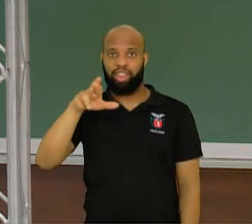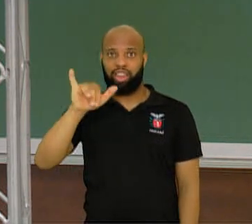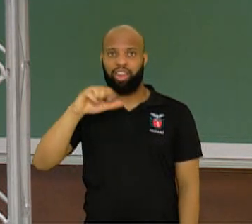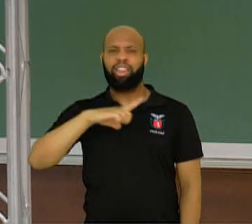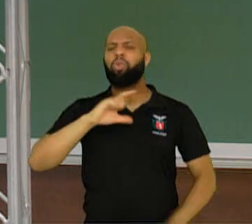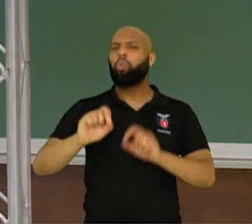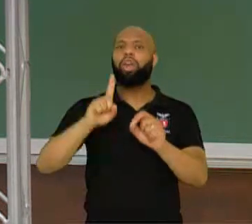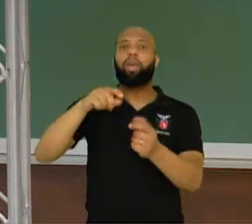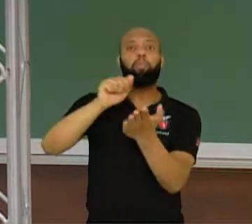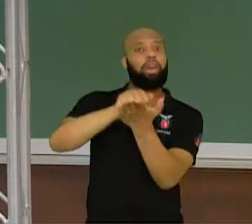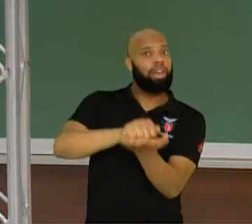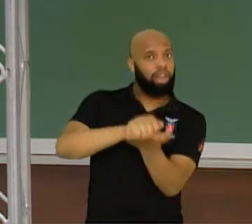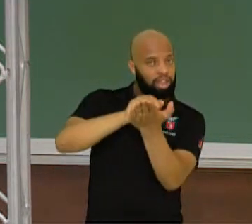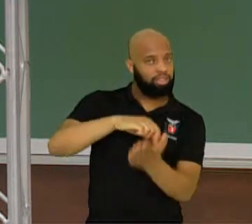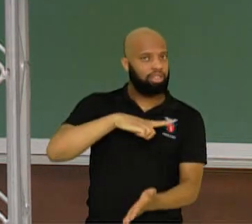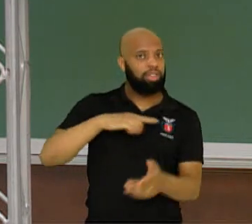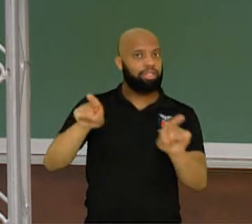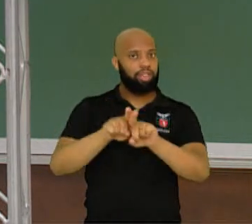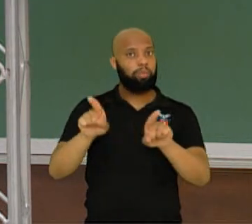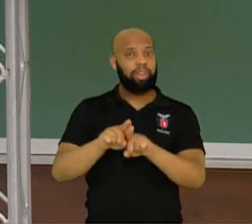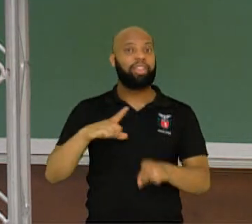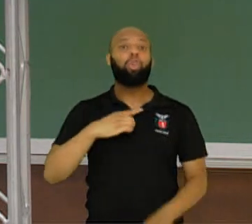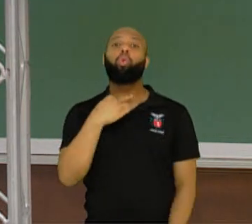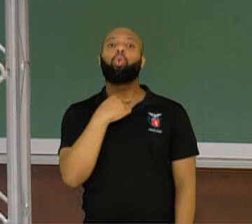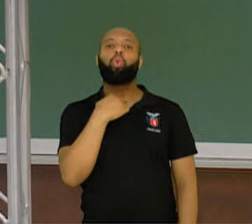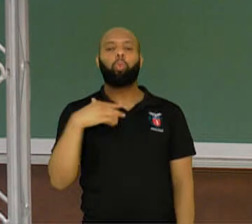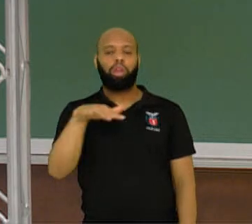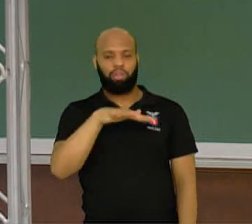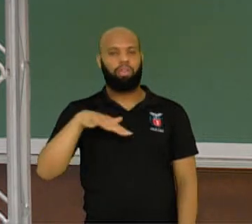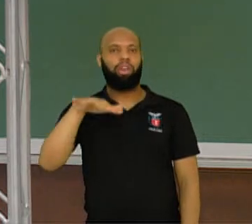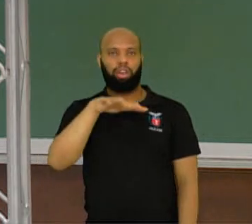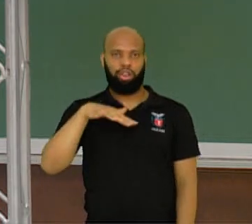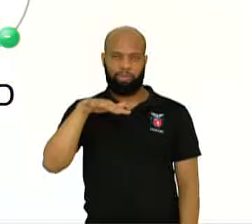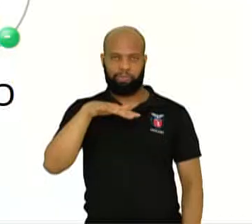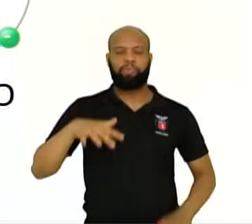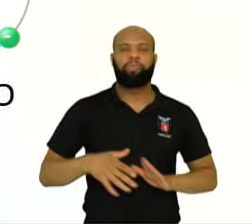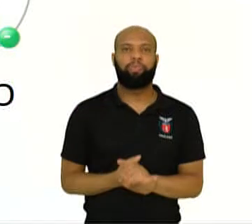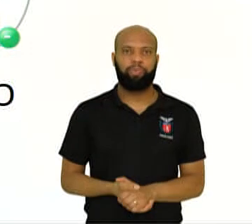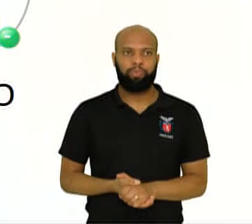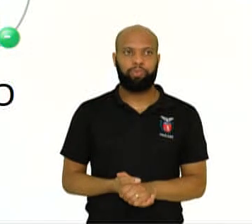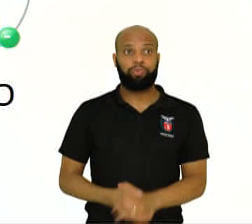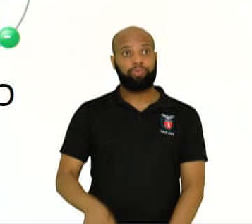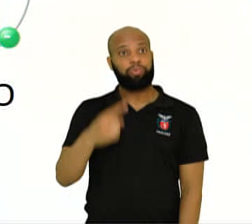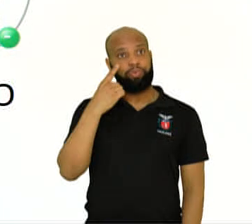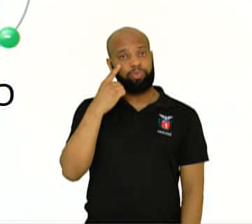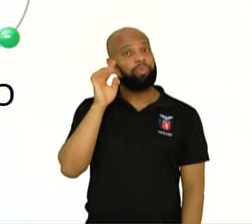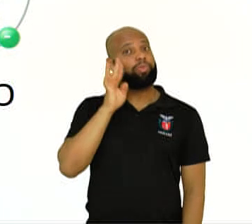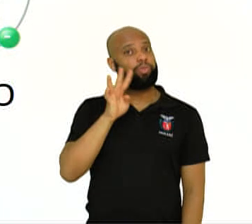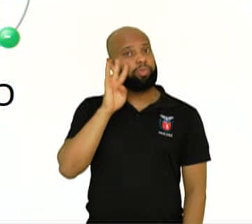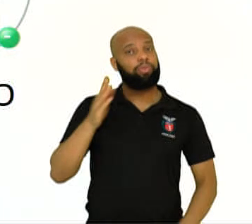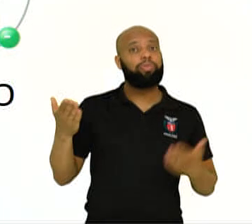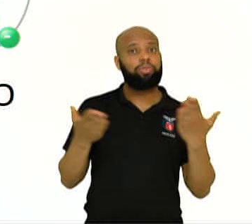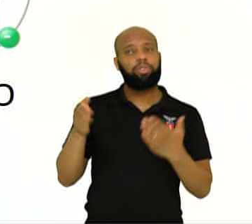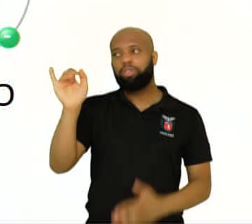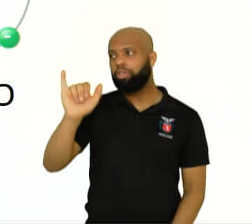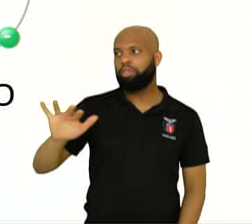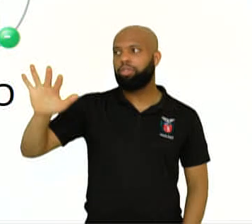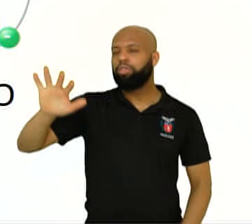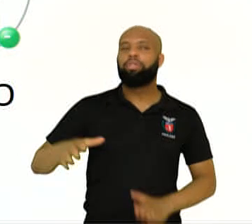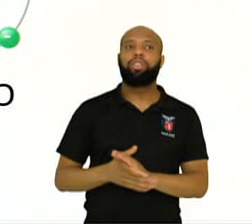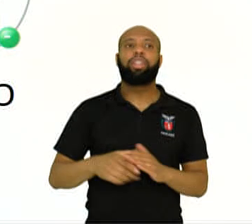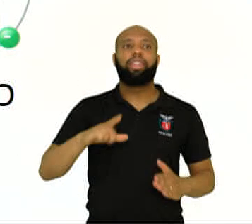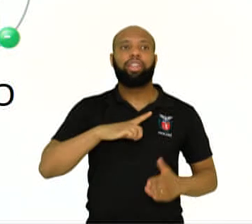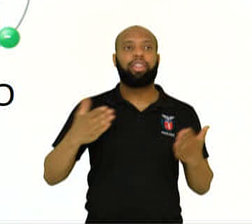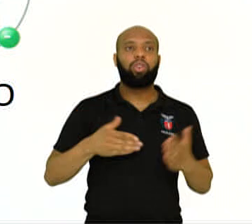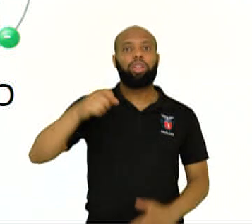e ocupa um lugar no espaço. Nós já tivemos uma aula sobre isso. Então, olha que legal essa imagem que eu trago para vocês. Eu trago